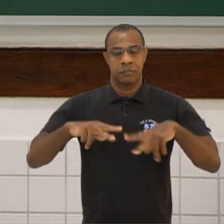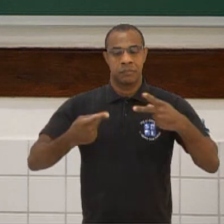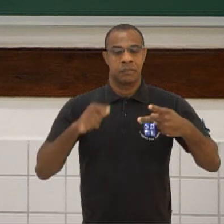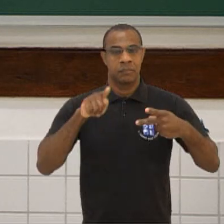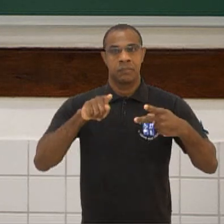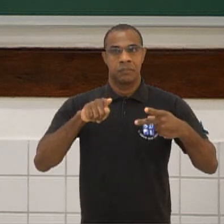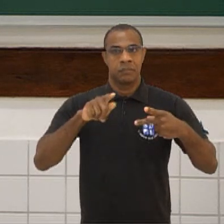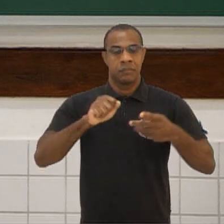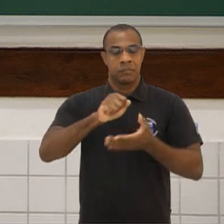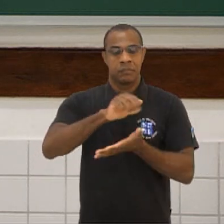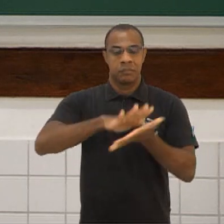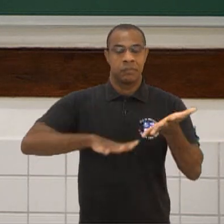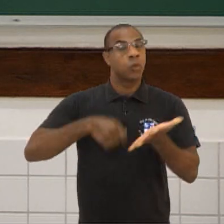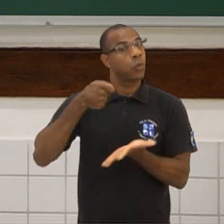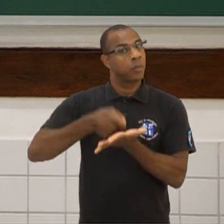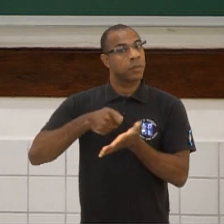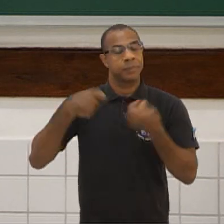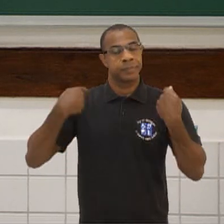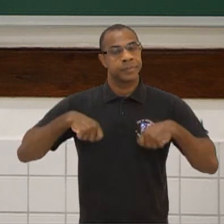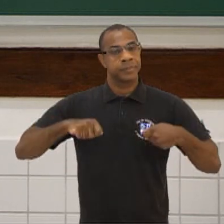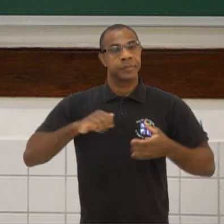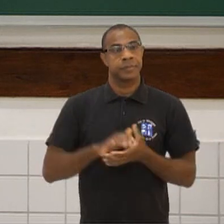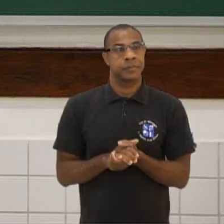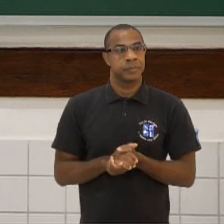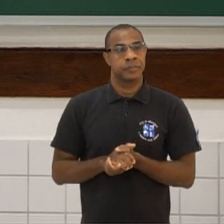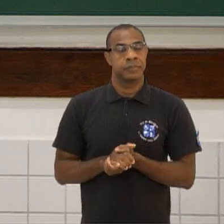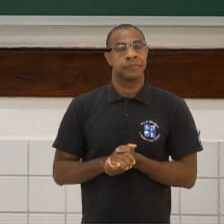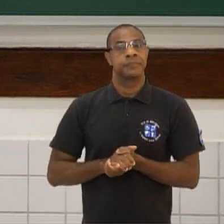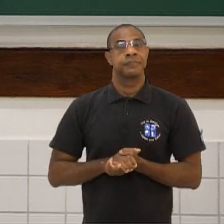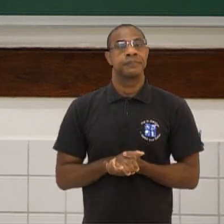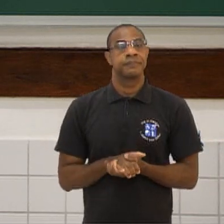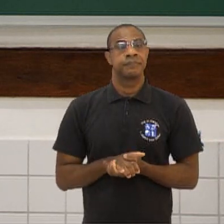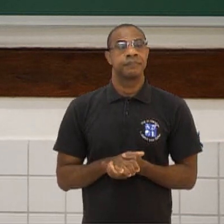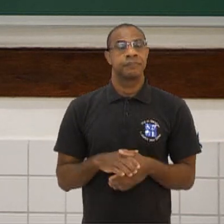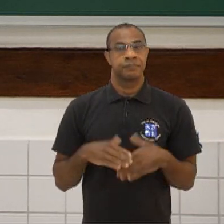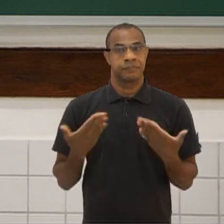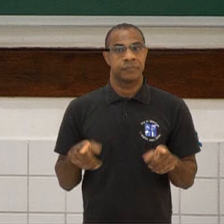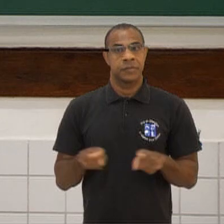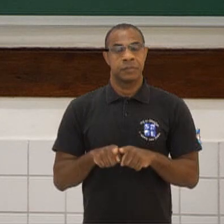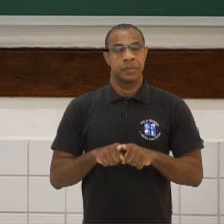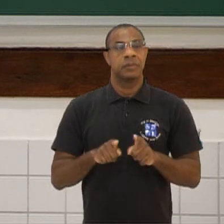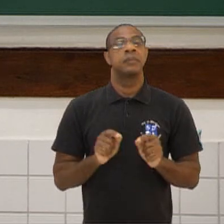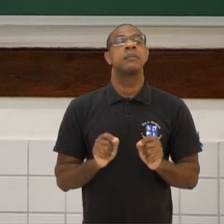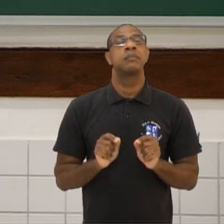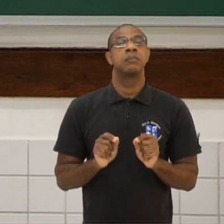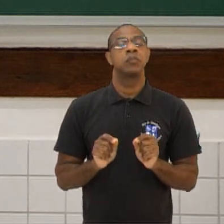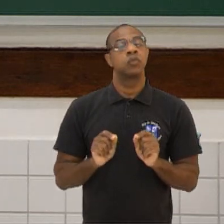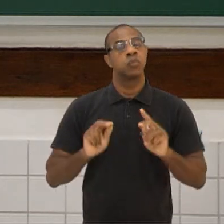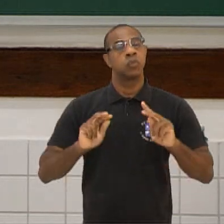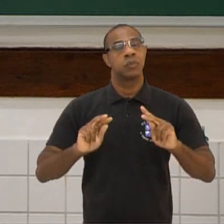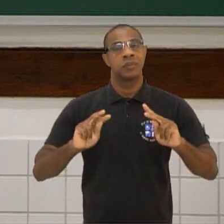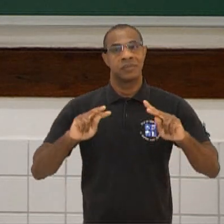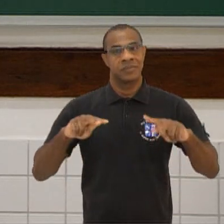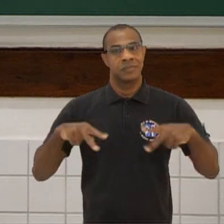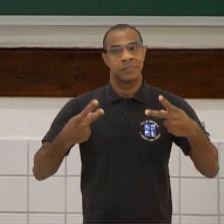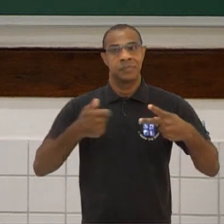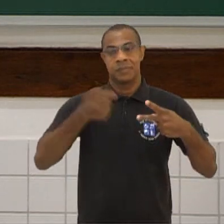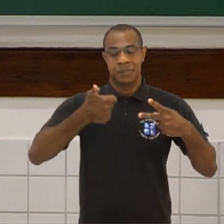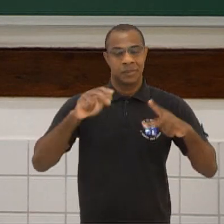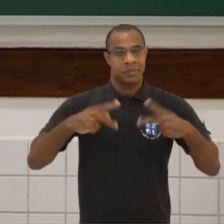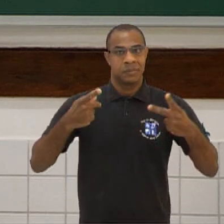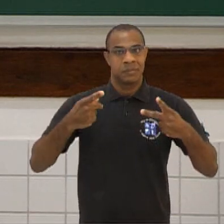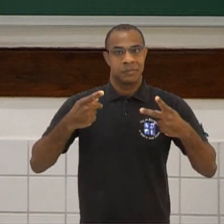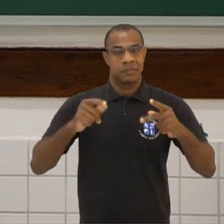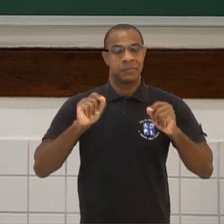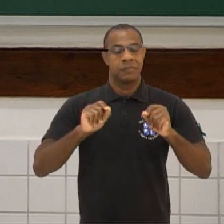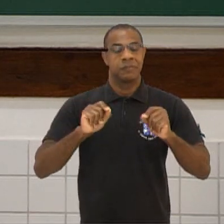atividades obrigatórias, né, que o seu professor indicar para você. Clique também no primeiro link para você